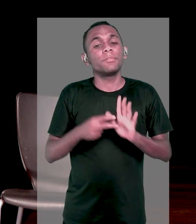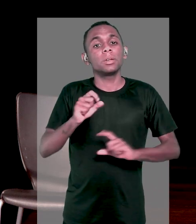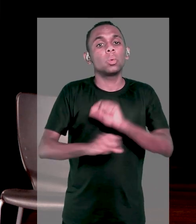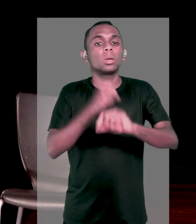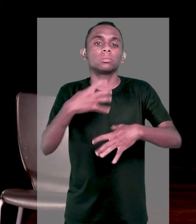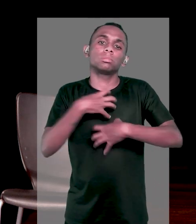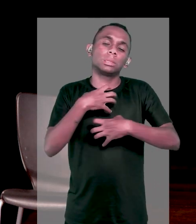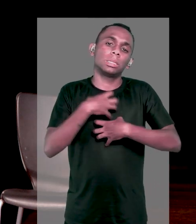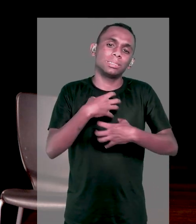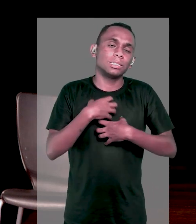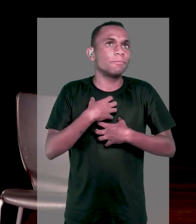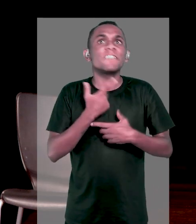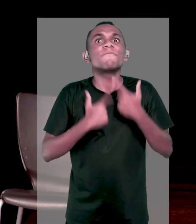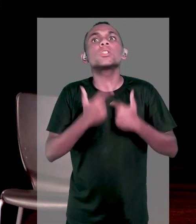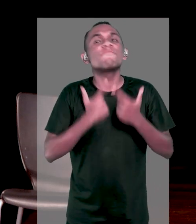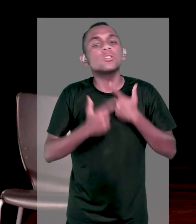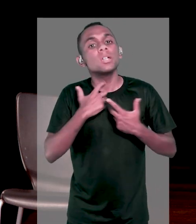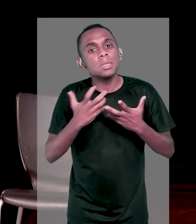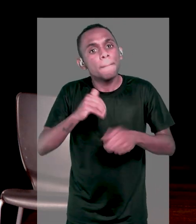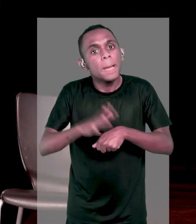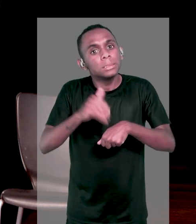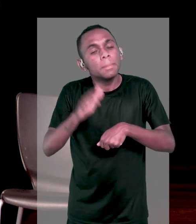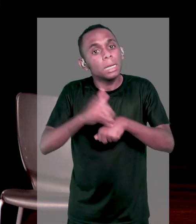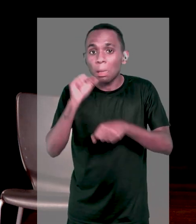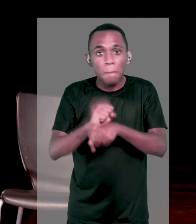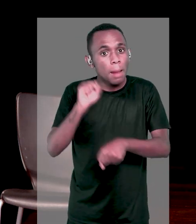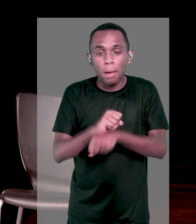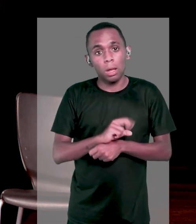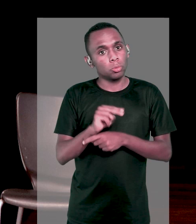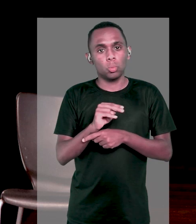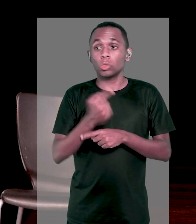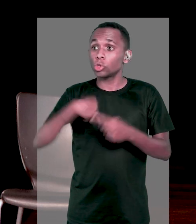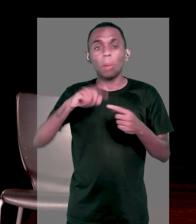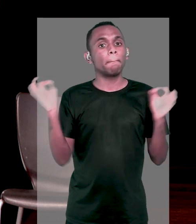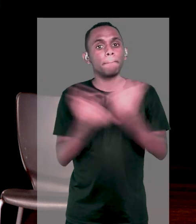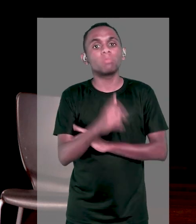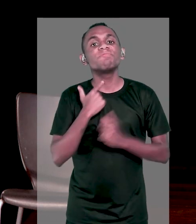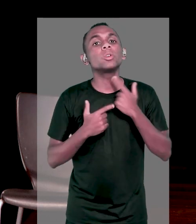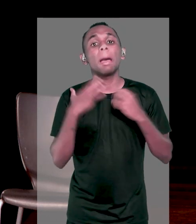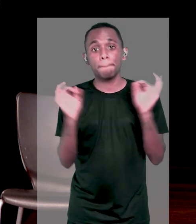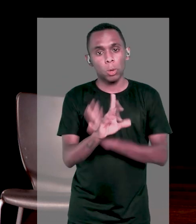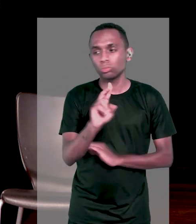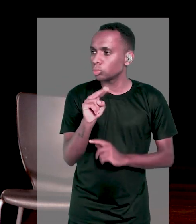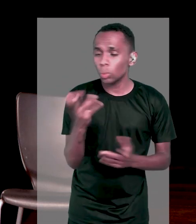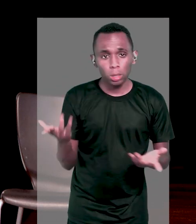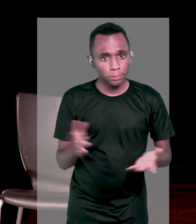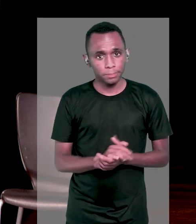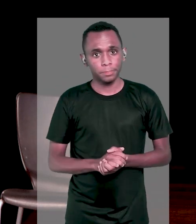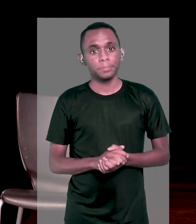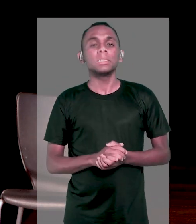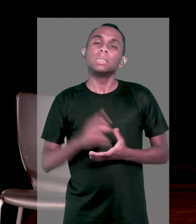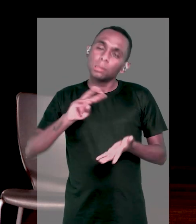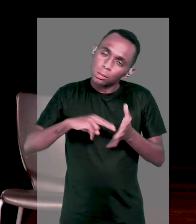ouço uma sinfonia se eu leio um grande livro um grande poema se eu vejo um grande quadro eu quero voltar